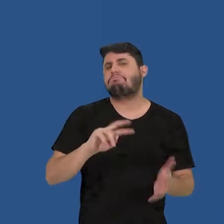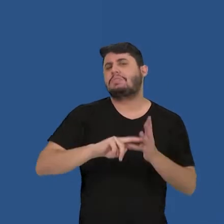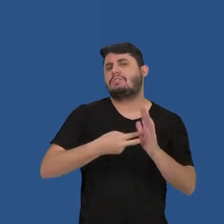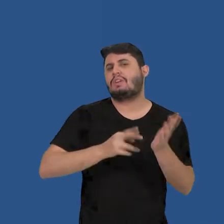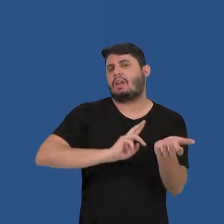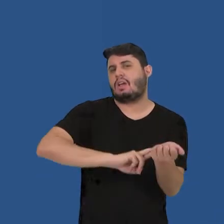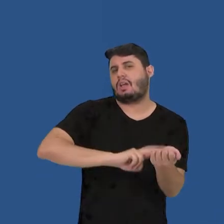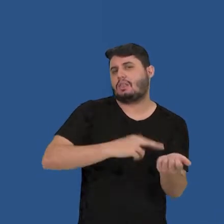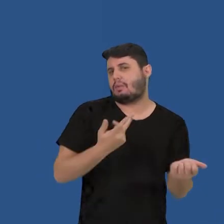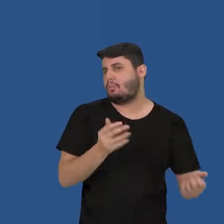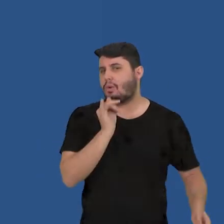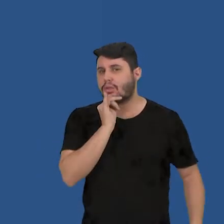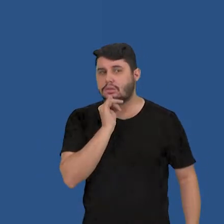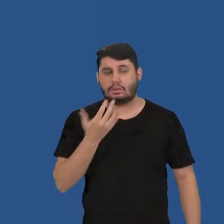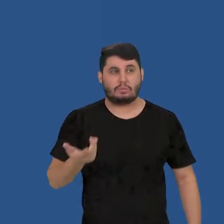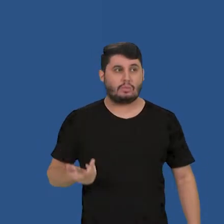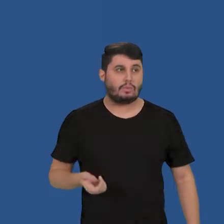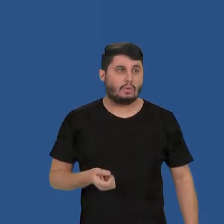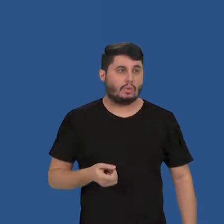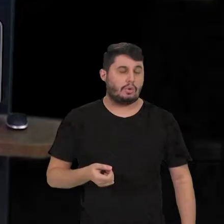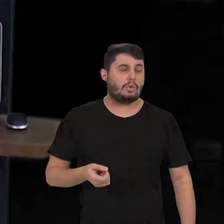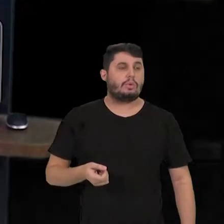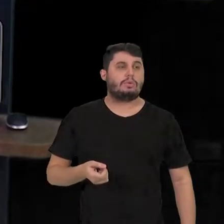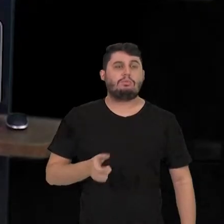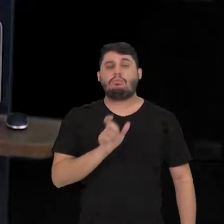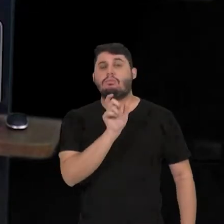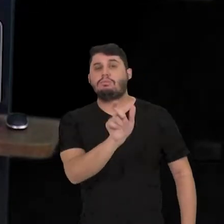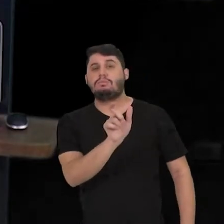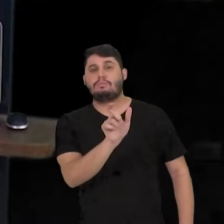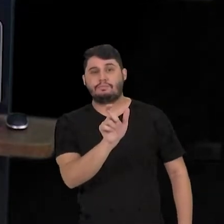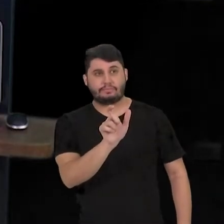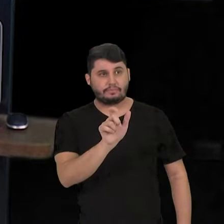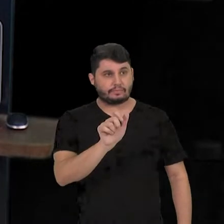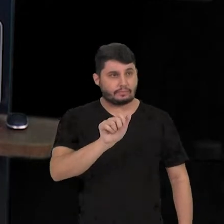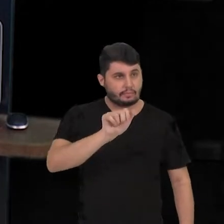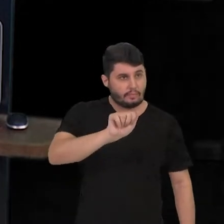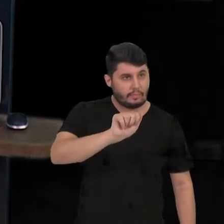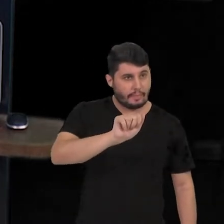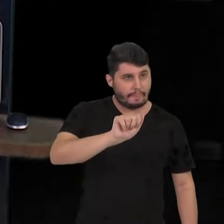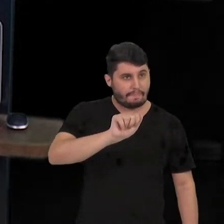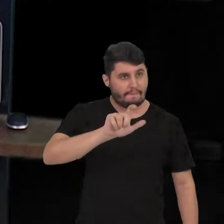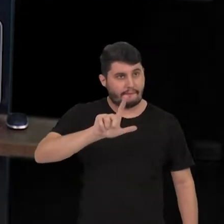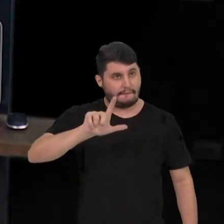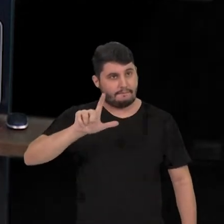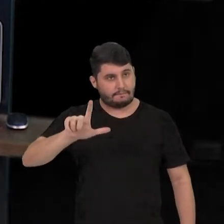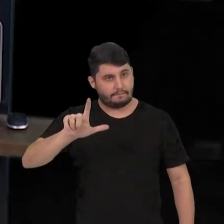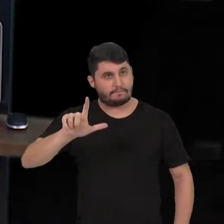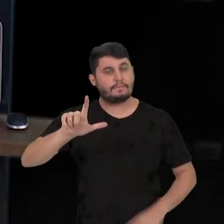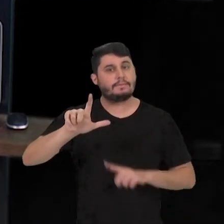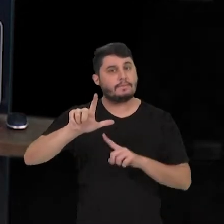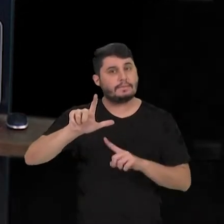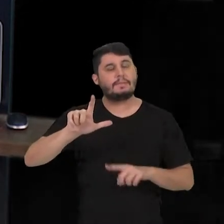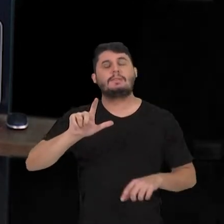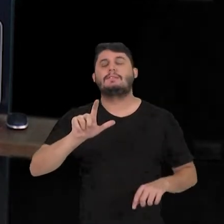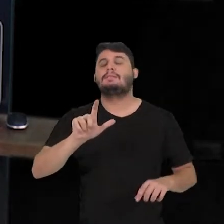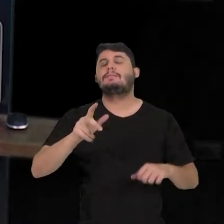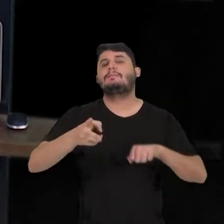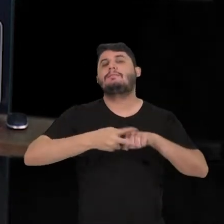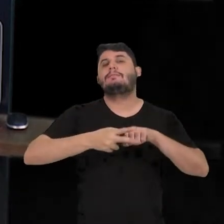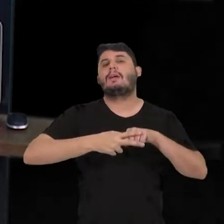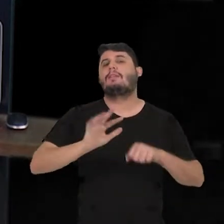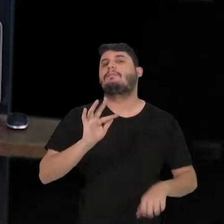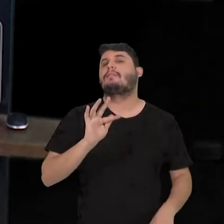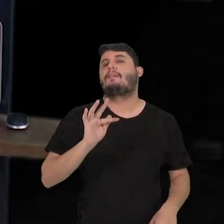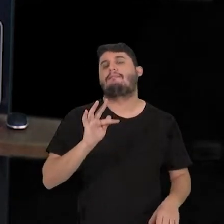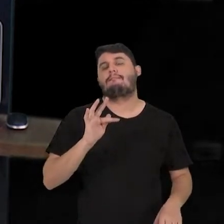I will. Então, esse I will contraído que fala I'll, essa partícula aqui, LL, é a contração do auxiliar will que coloca as frases no futuro, né? A gente lembra